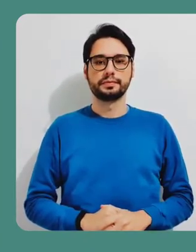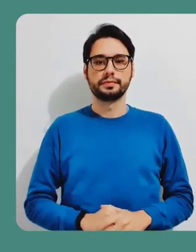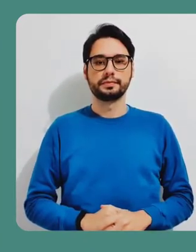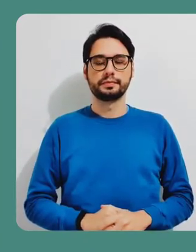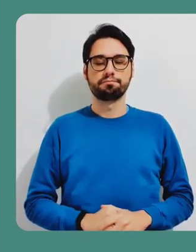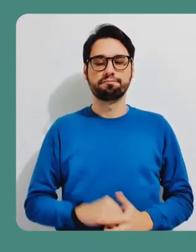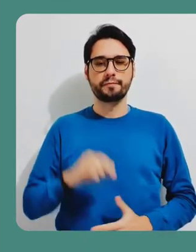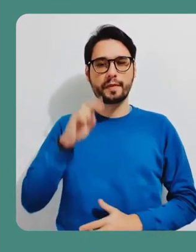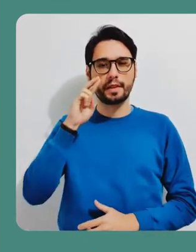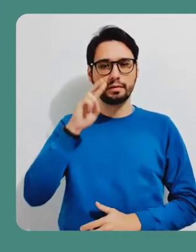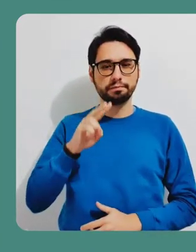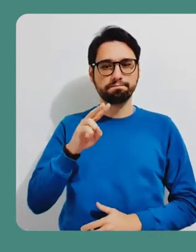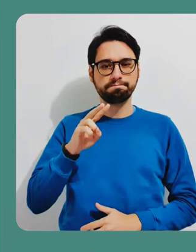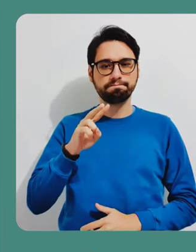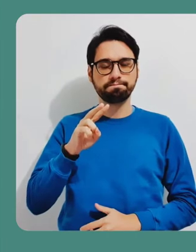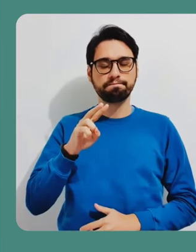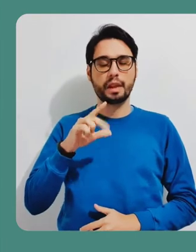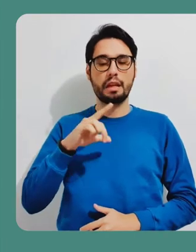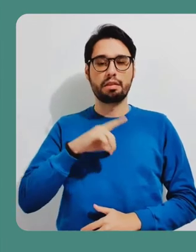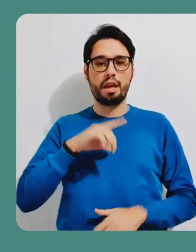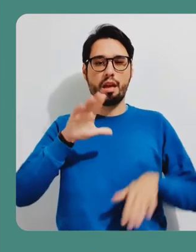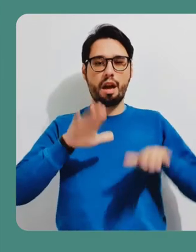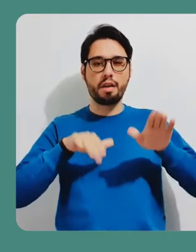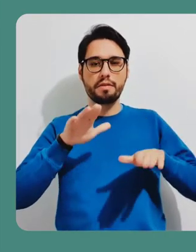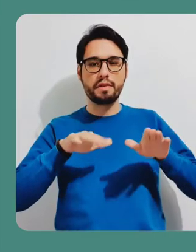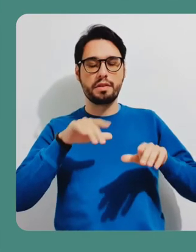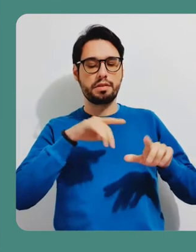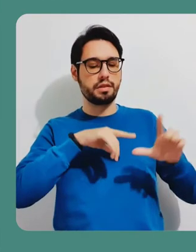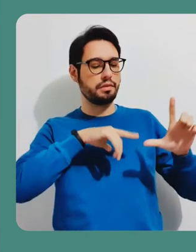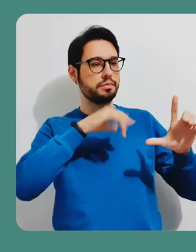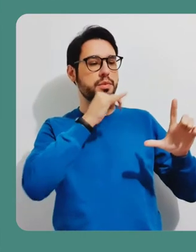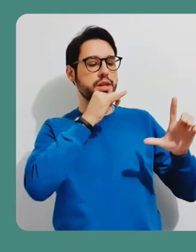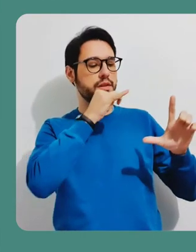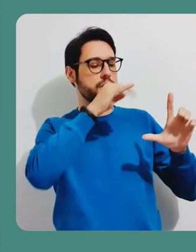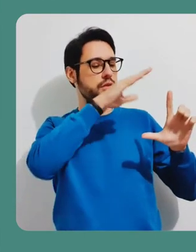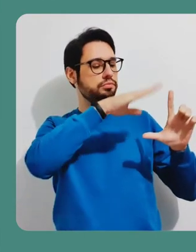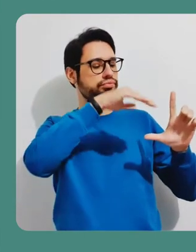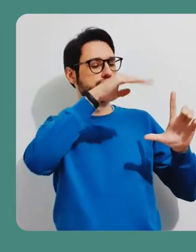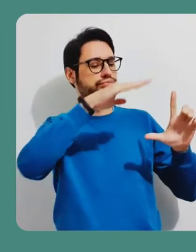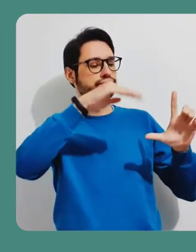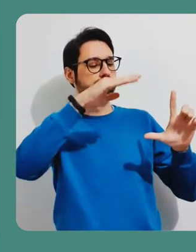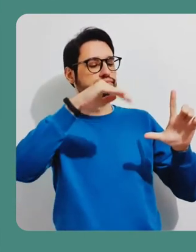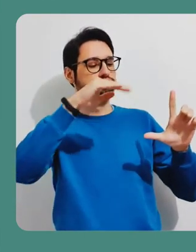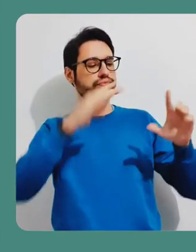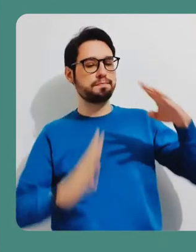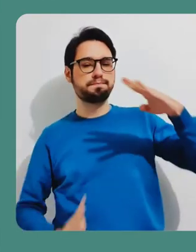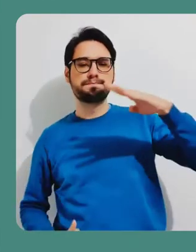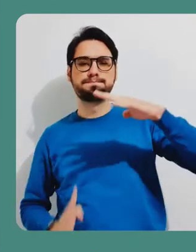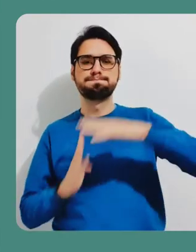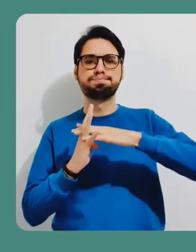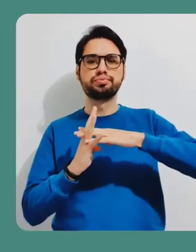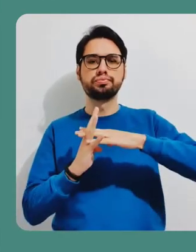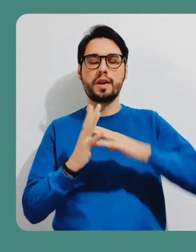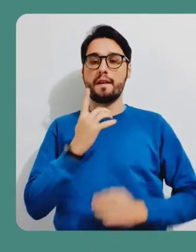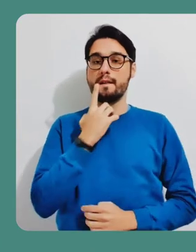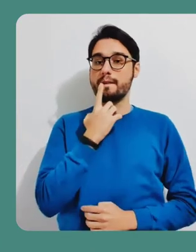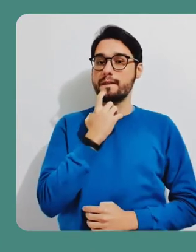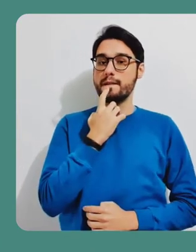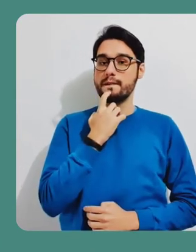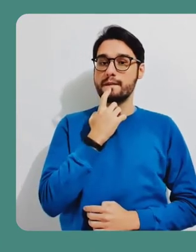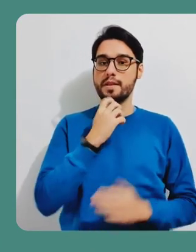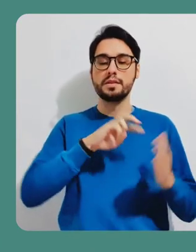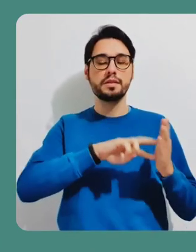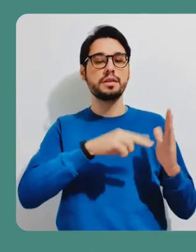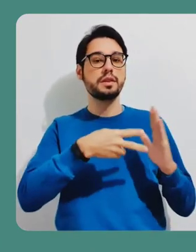e aqui você vai aprender sobre o software audacity e você pode observar que em alguns momentos essa